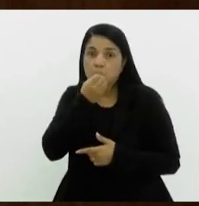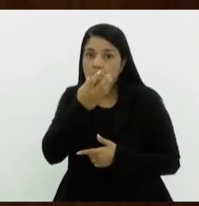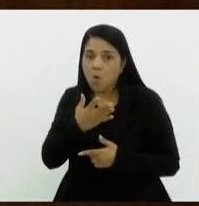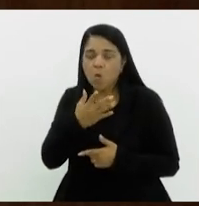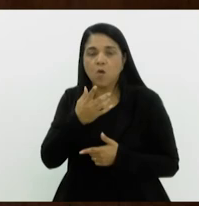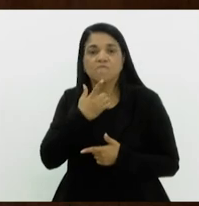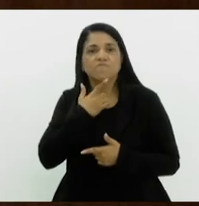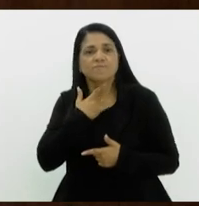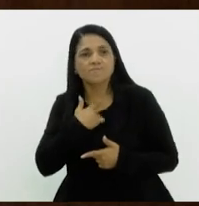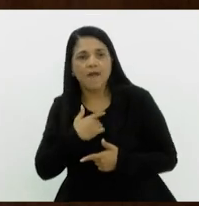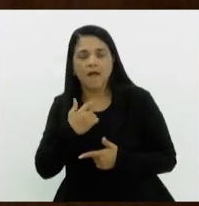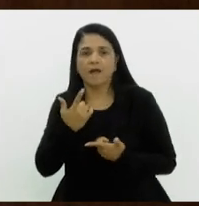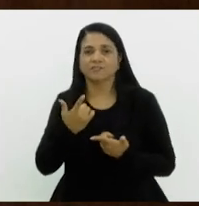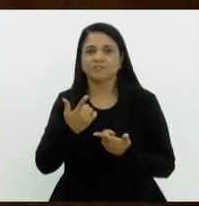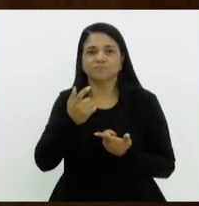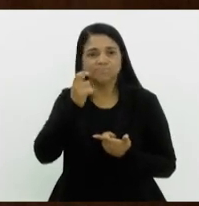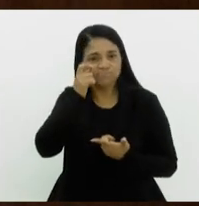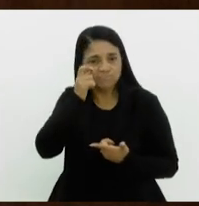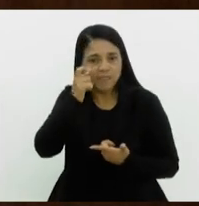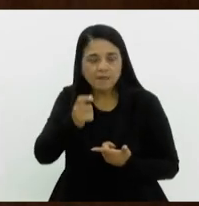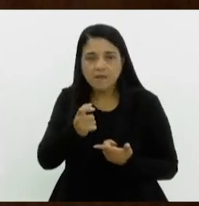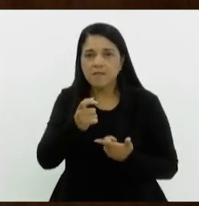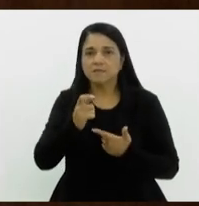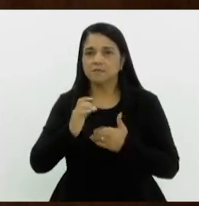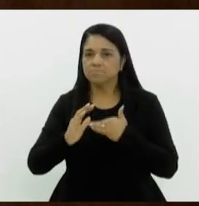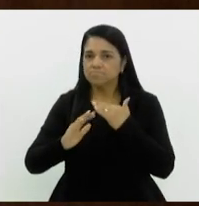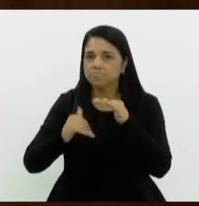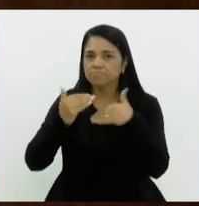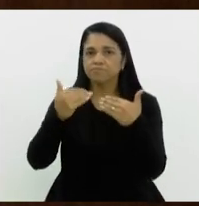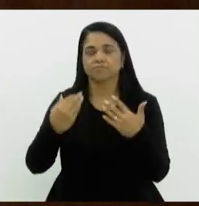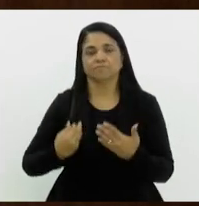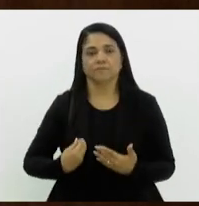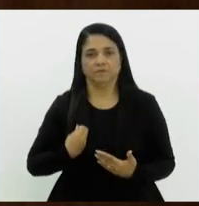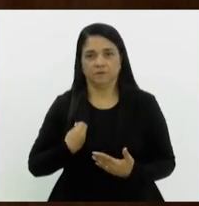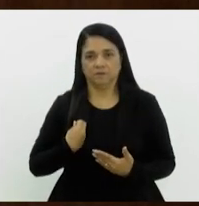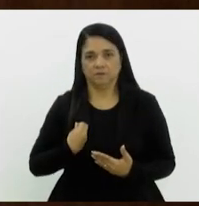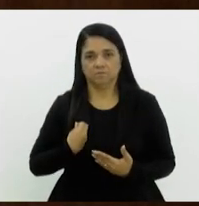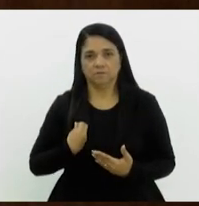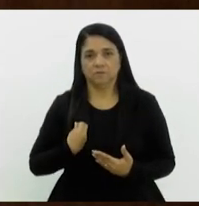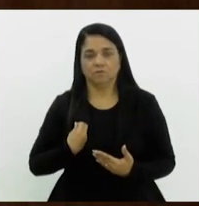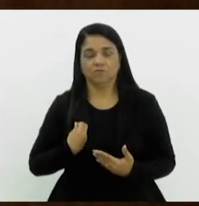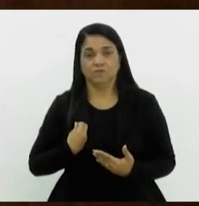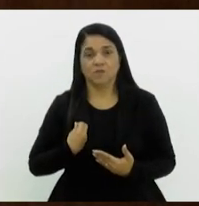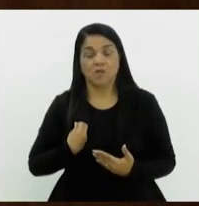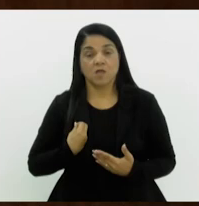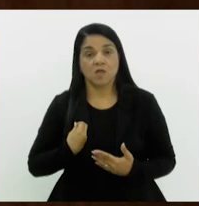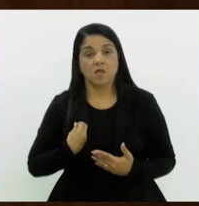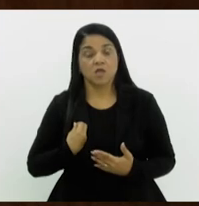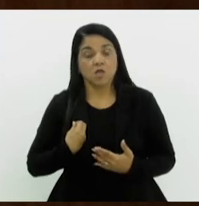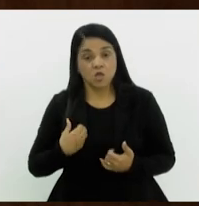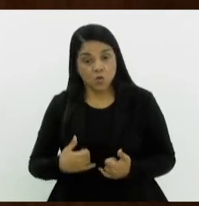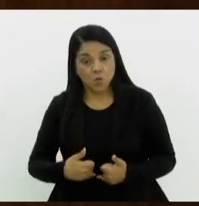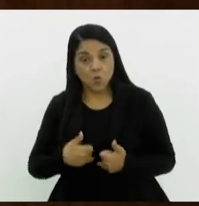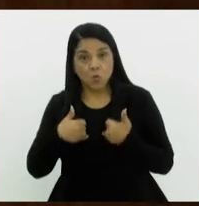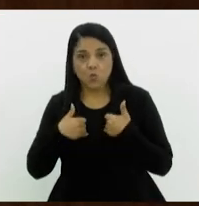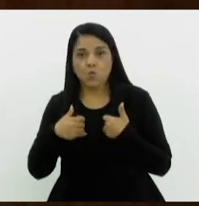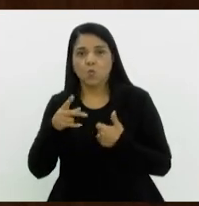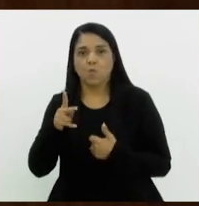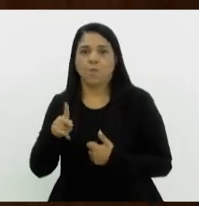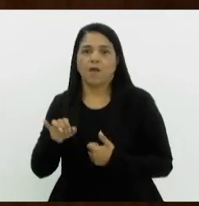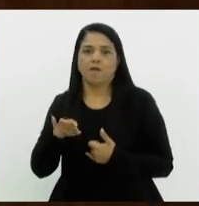de crescer na vida e nos dar orgulho para seus pais, assim eu posso